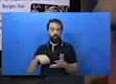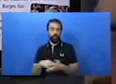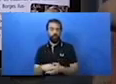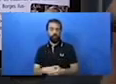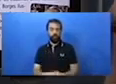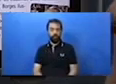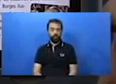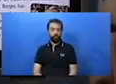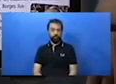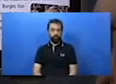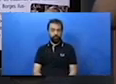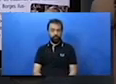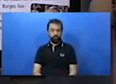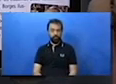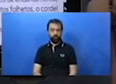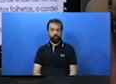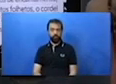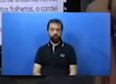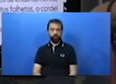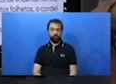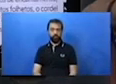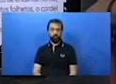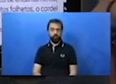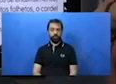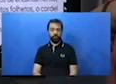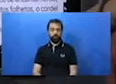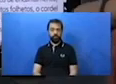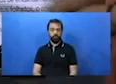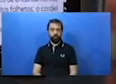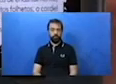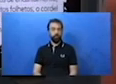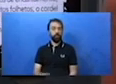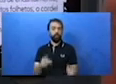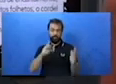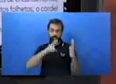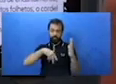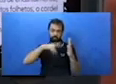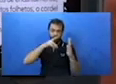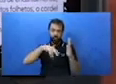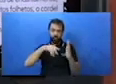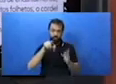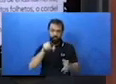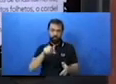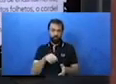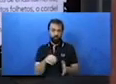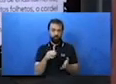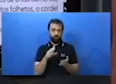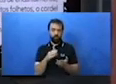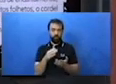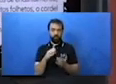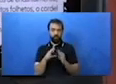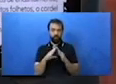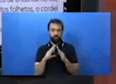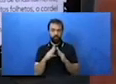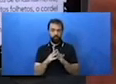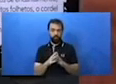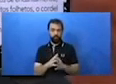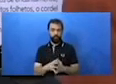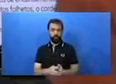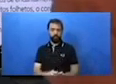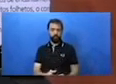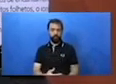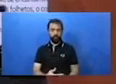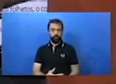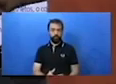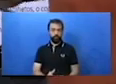ele é utilizado como um recurso, tá bom? Então, leia em casa os significados das demais estrofes.